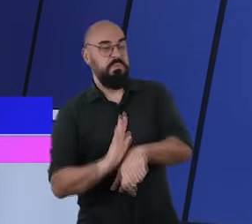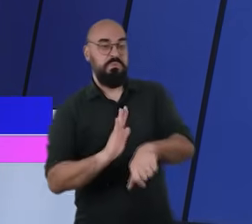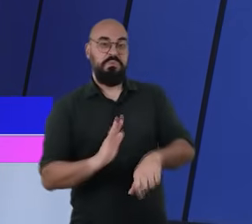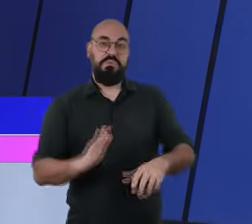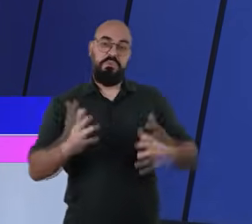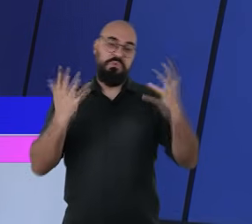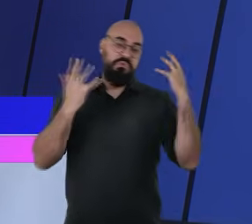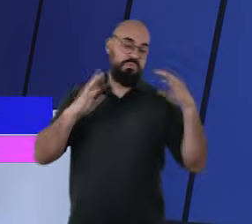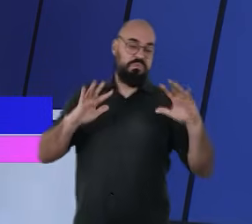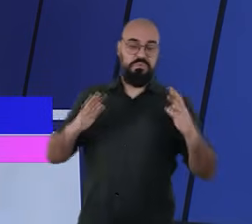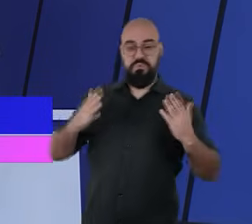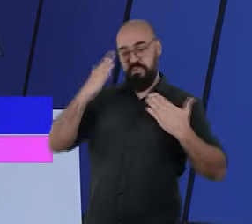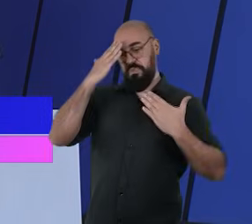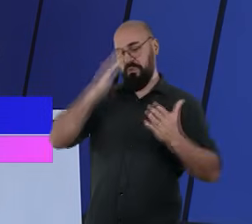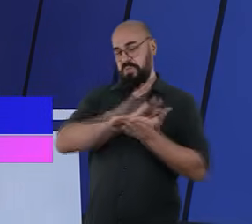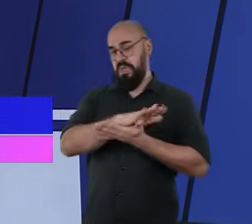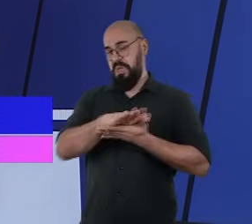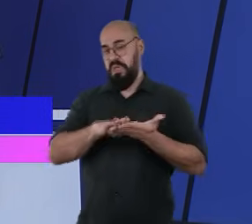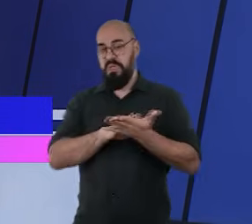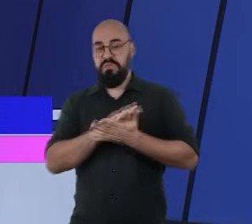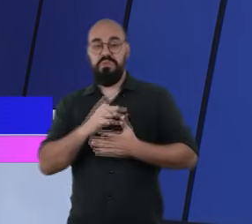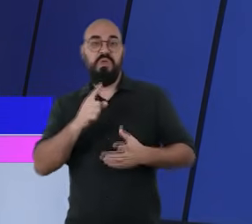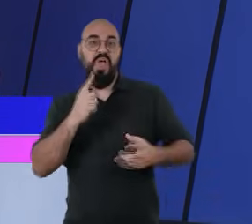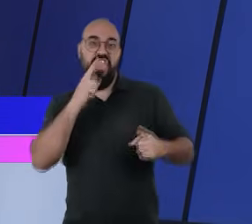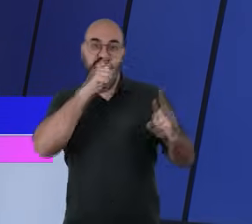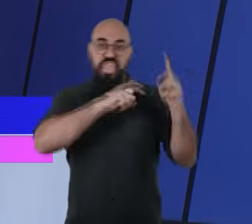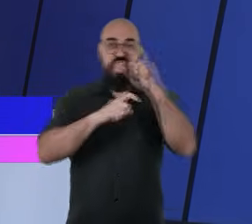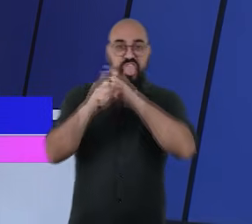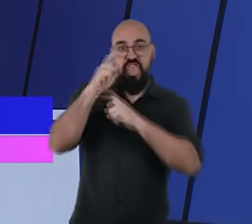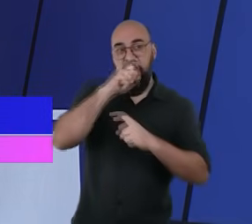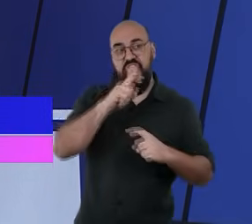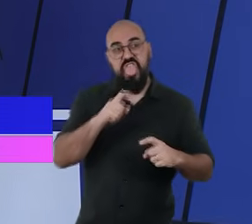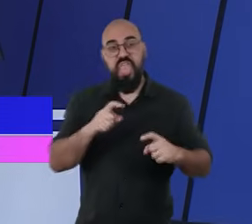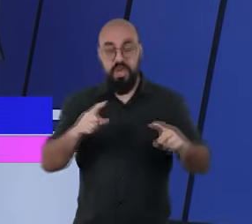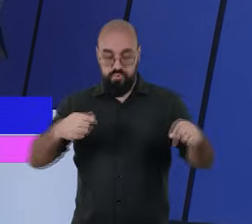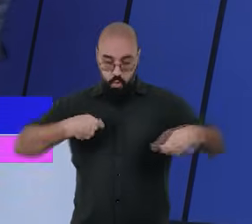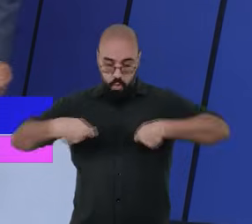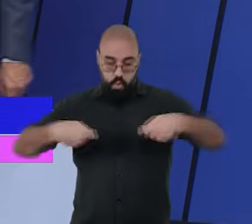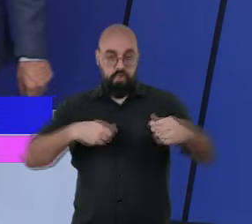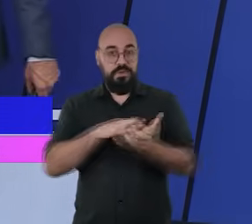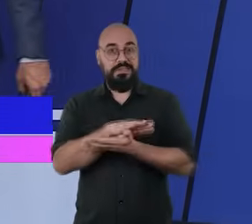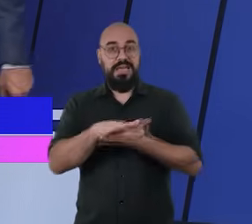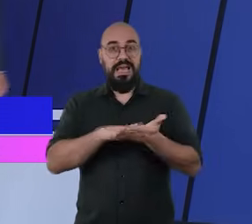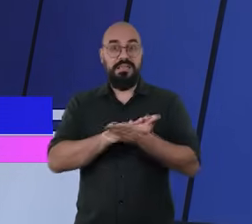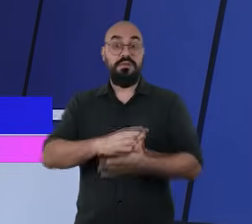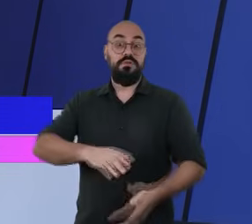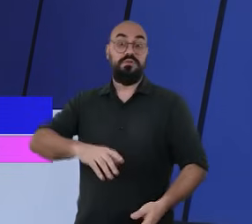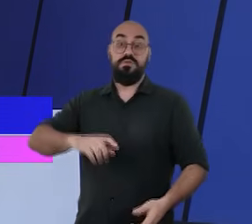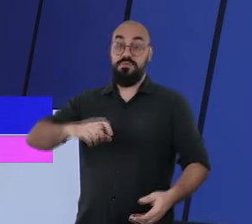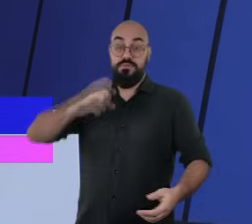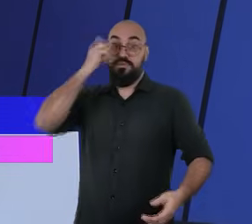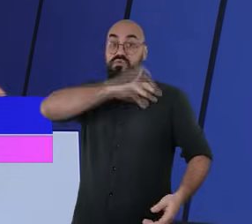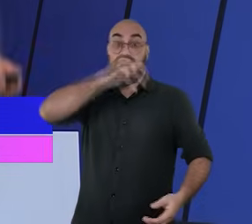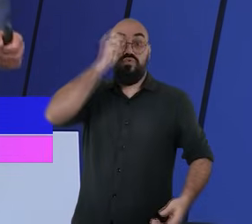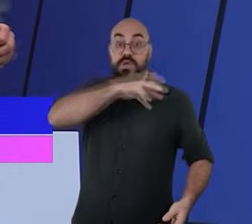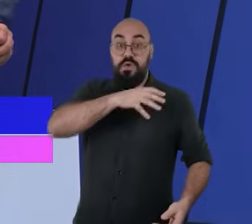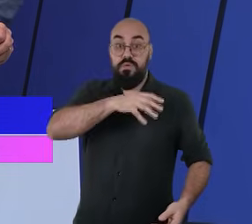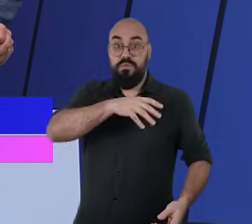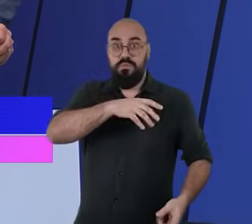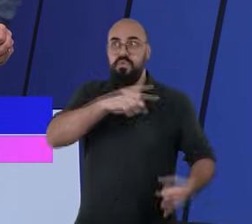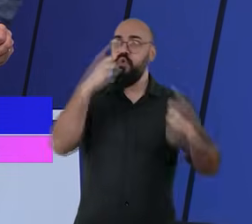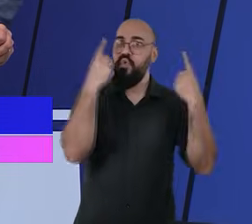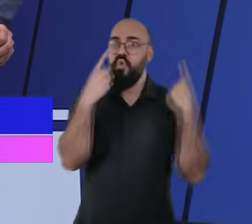sem afeição natural, implacáveis, caluniadores, sem domínio de si, cruéis. Ufa, inimigos do